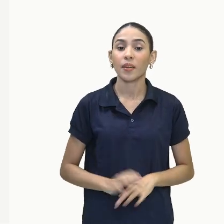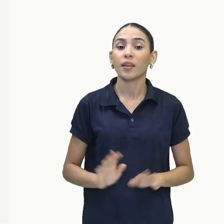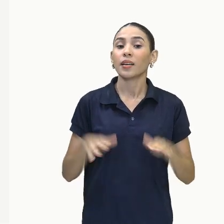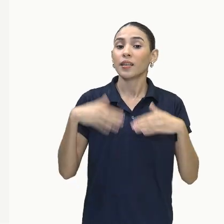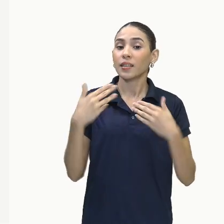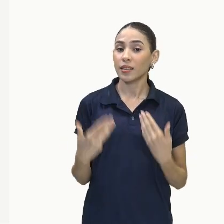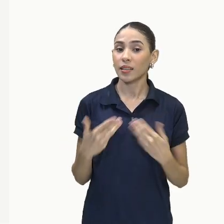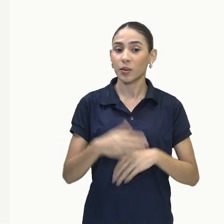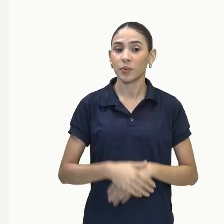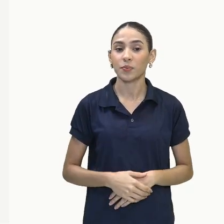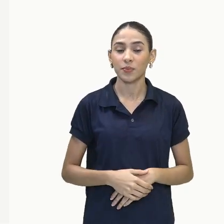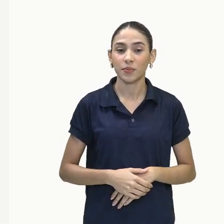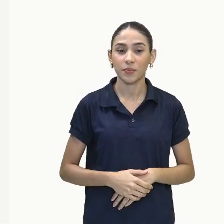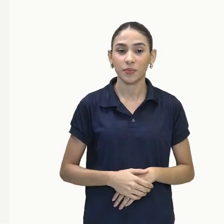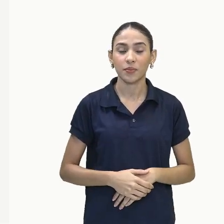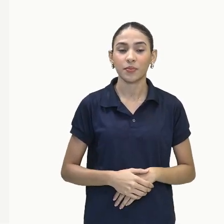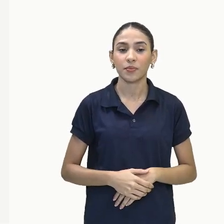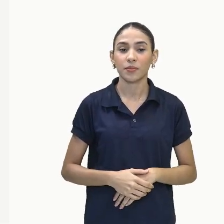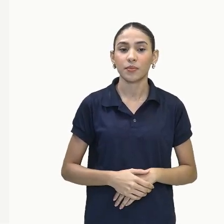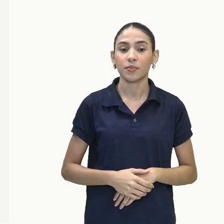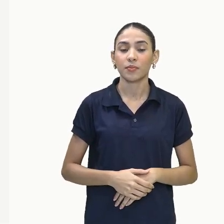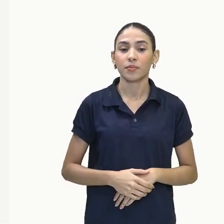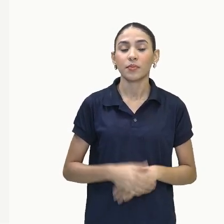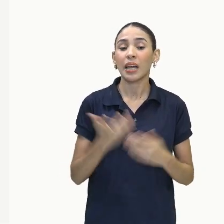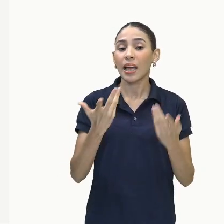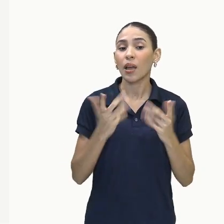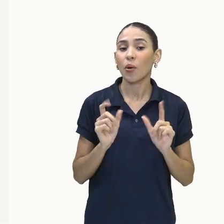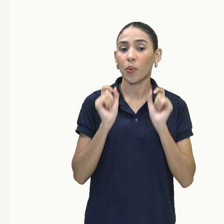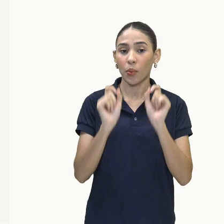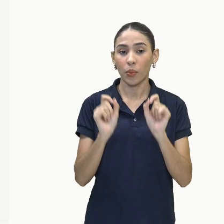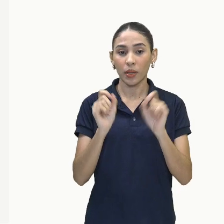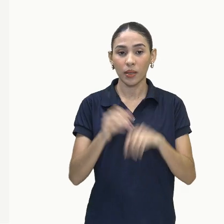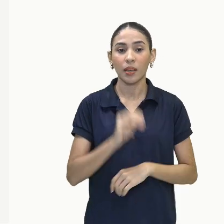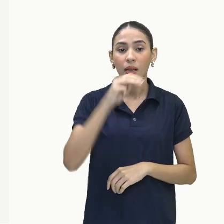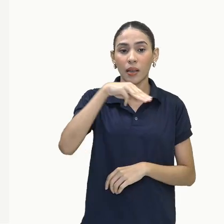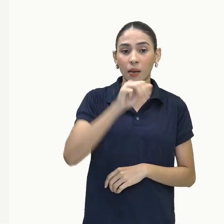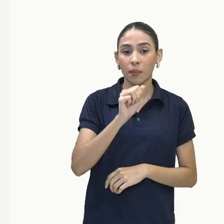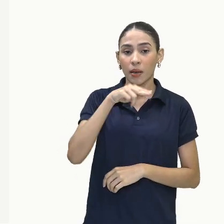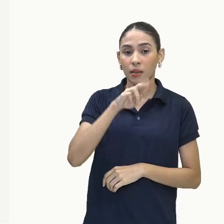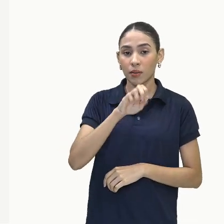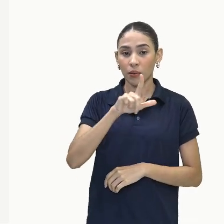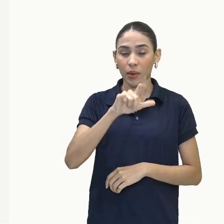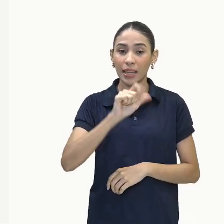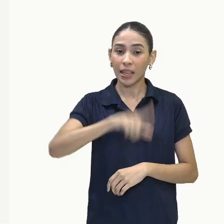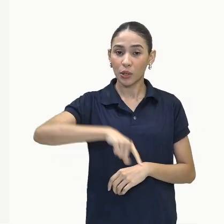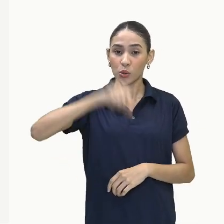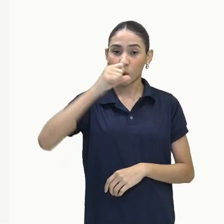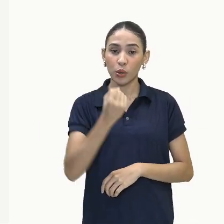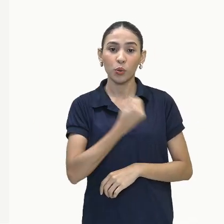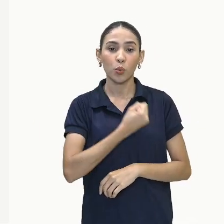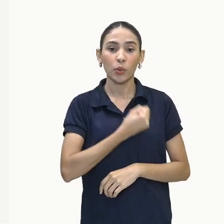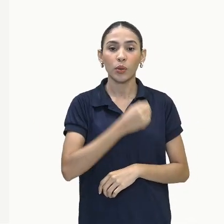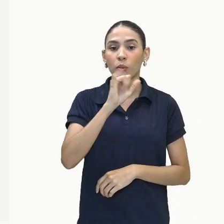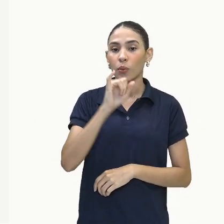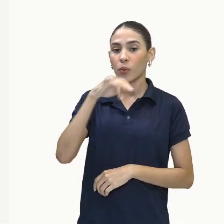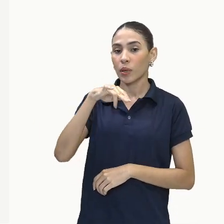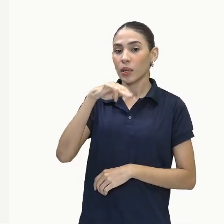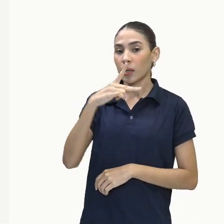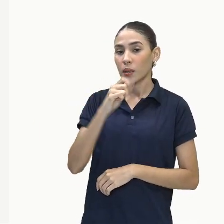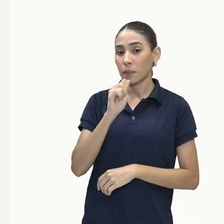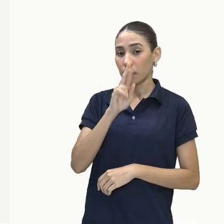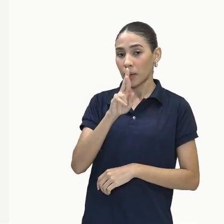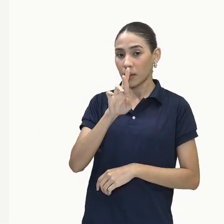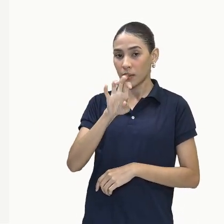isso, a questão falou o seguinte: Manuela escolhe um número ímpar, vai escolher números